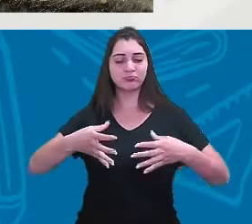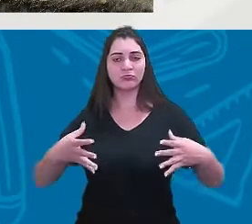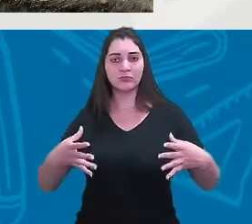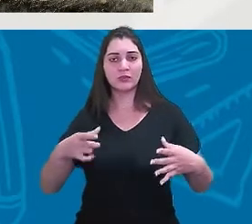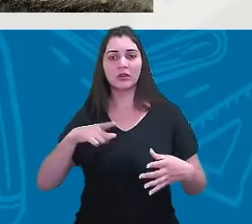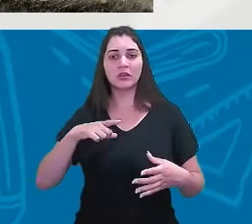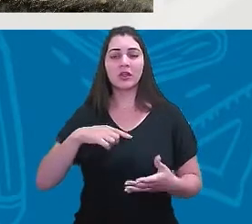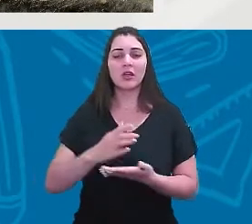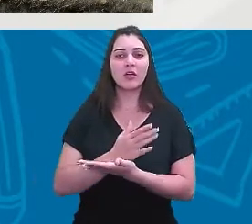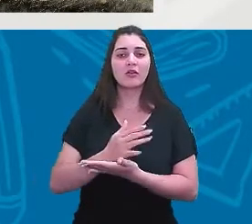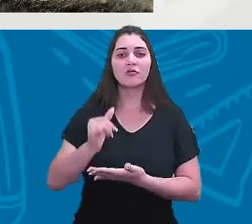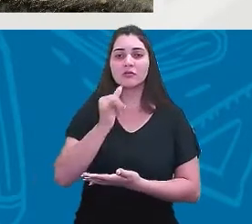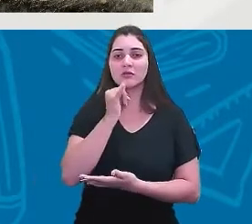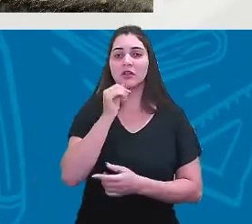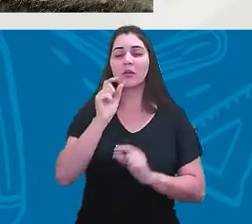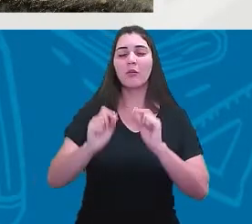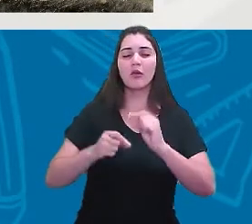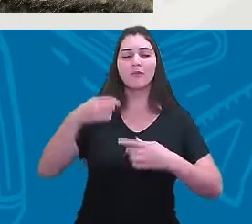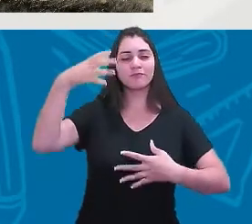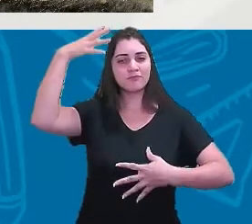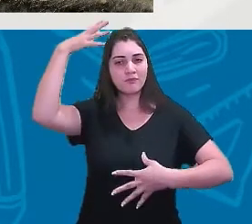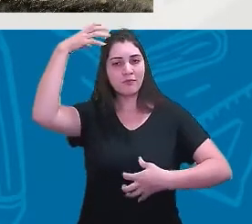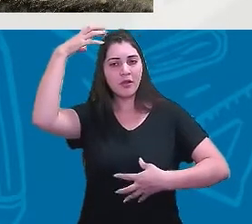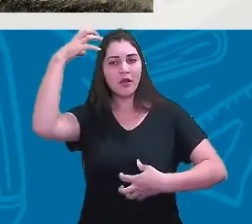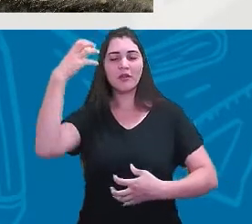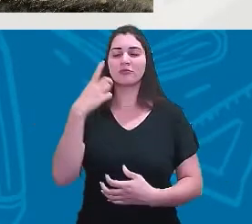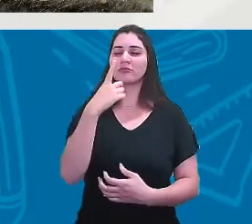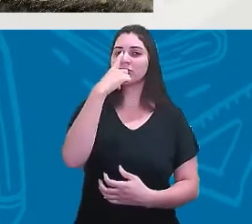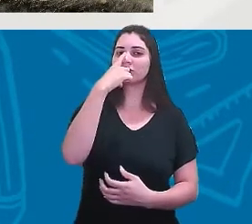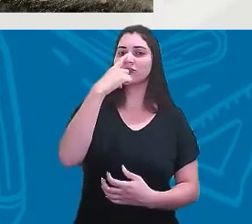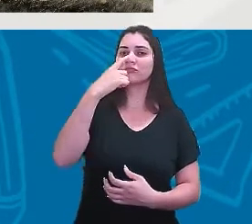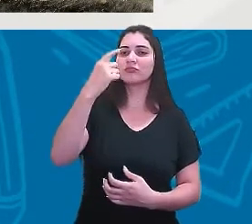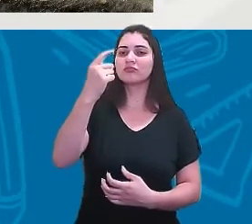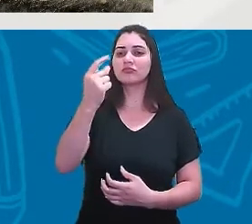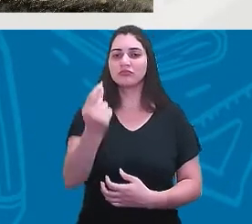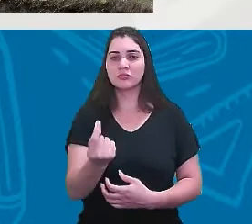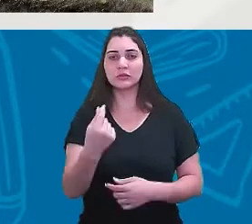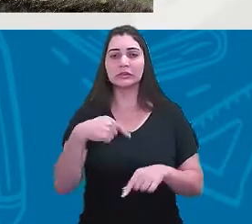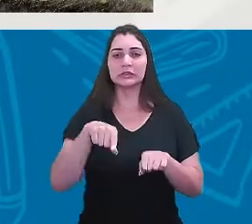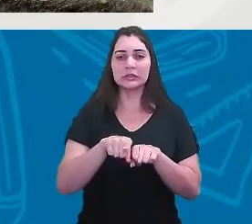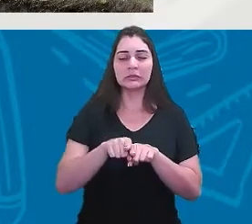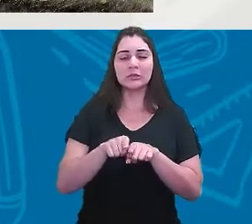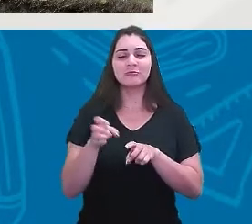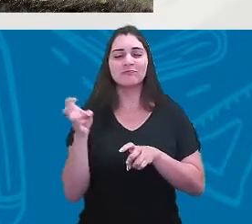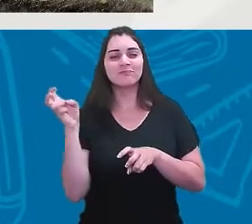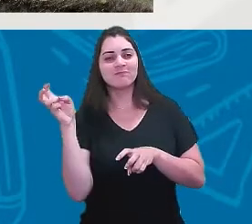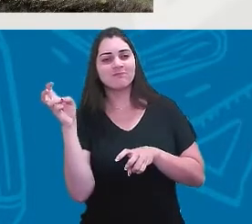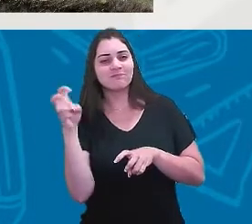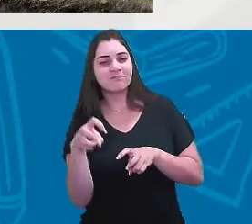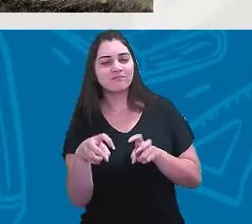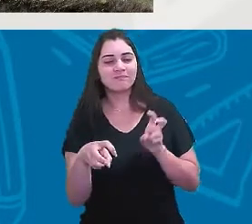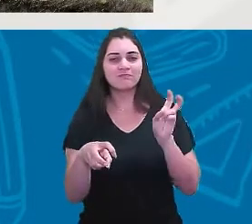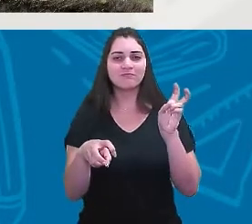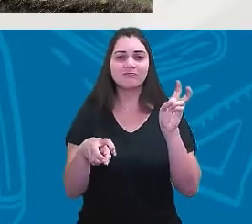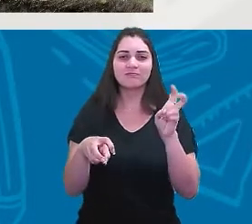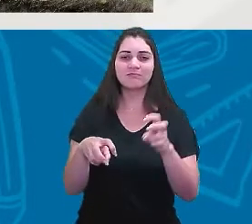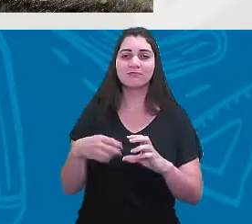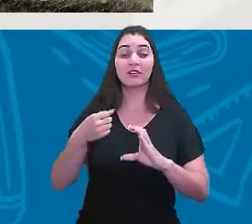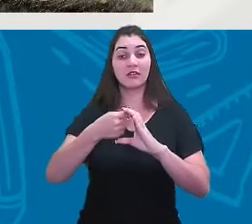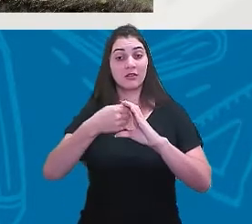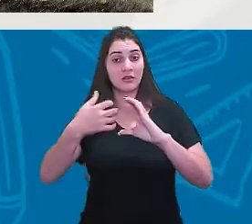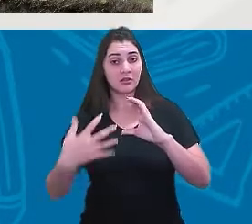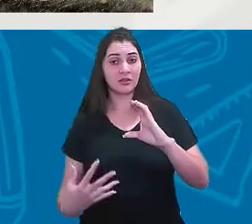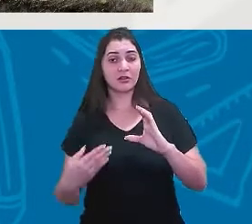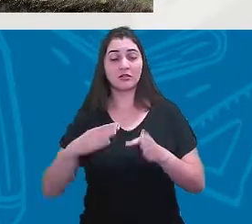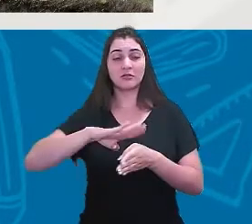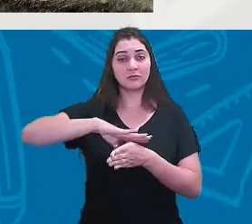dos macacos, do tucano, tá certo? Do bicho preguiça, que é muito característico aqui da nossa região de